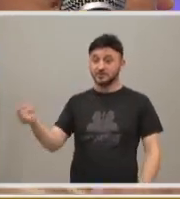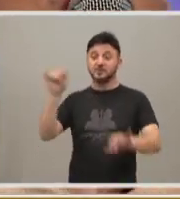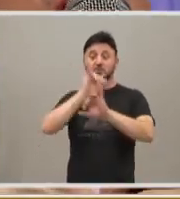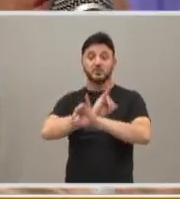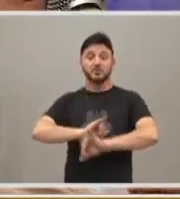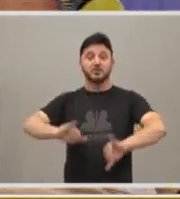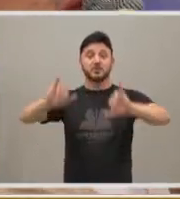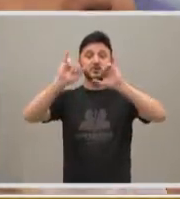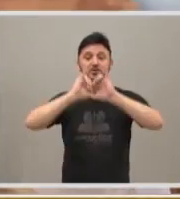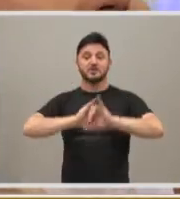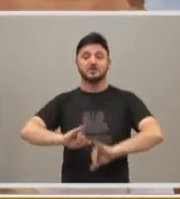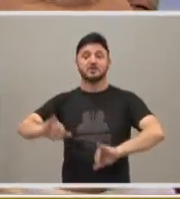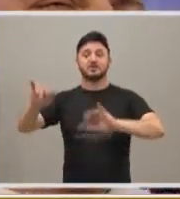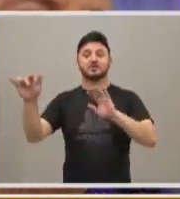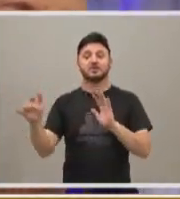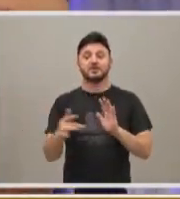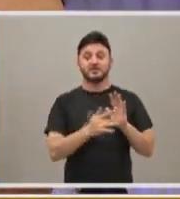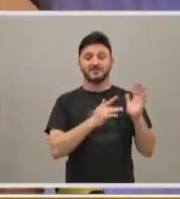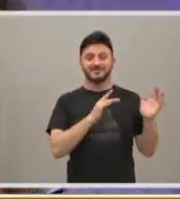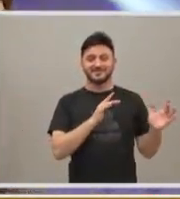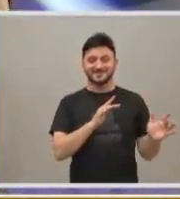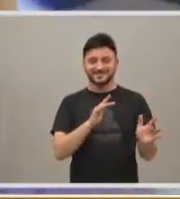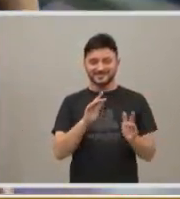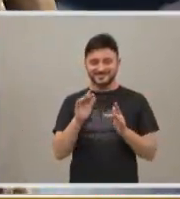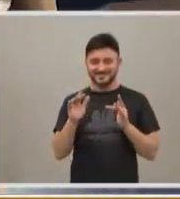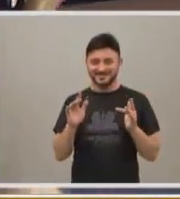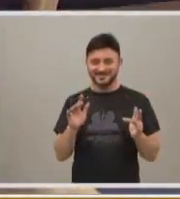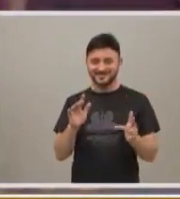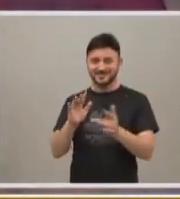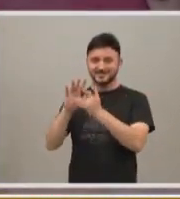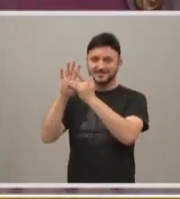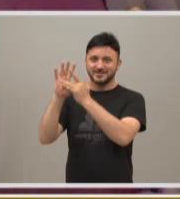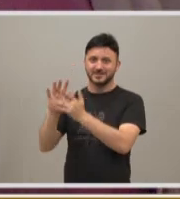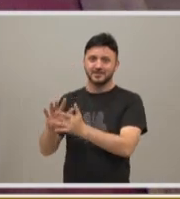proclamamos que Jesus de Nazaré,